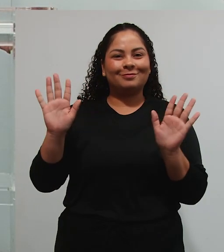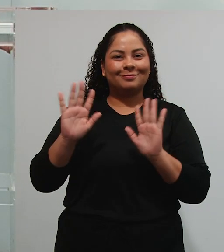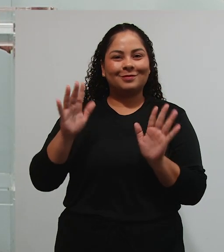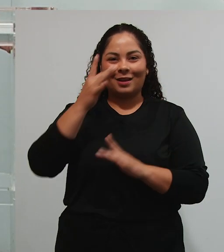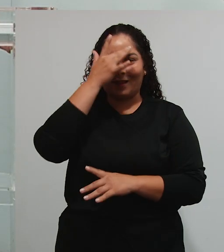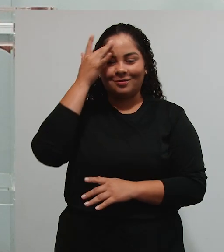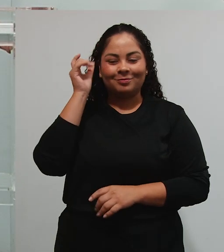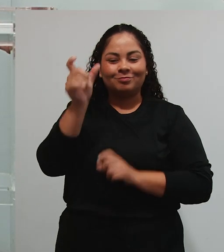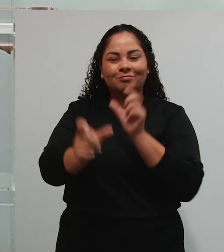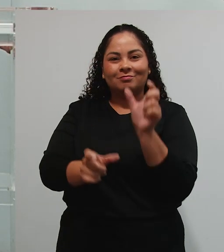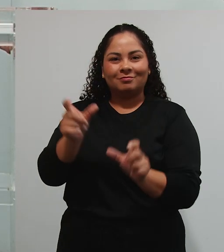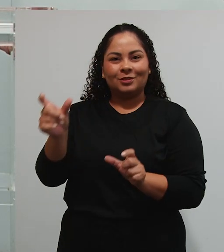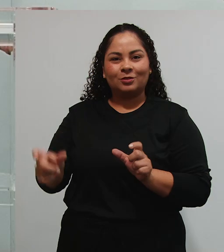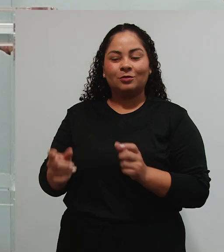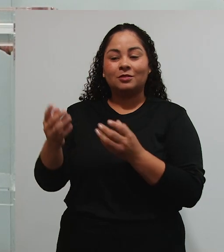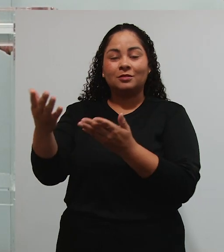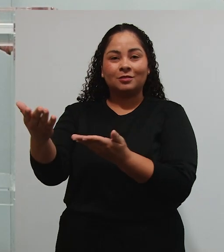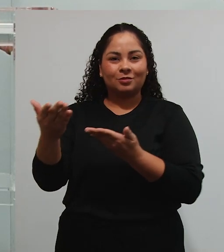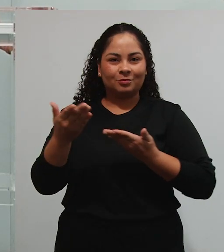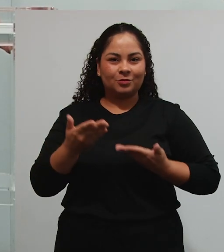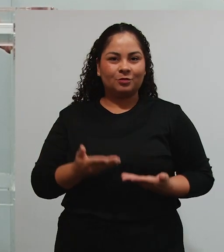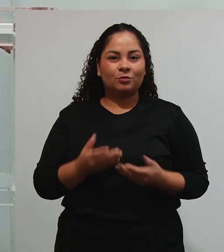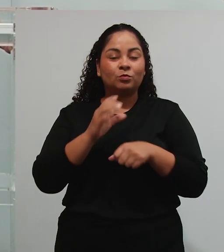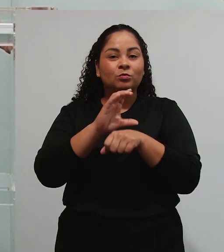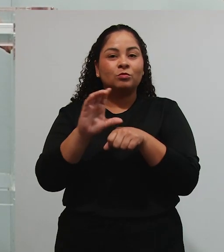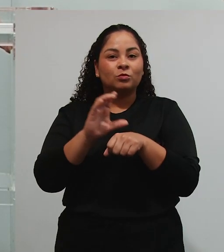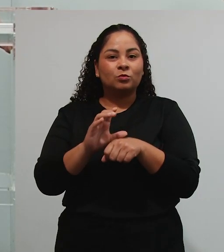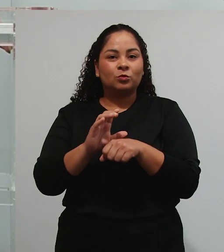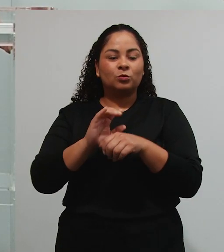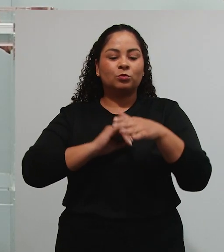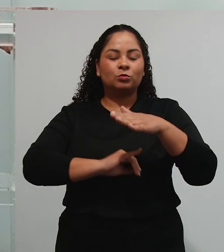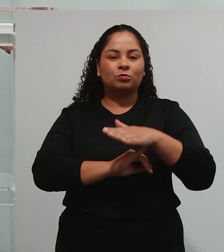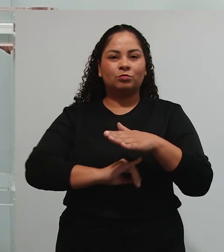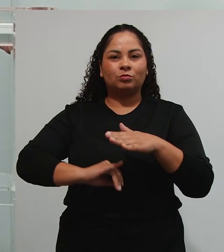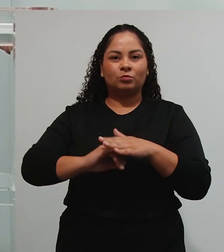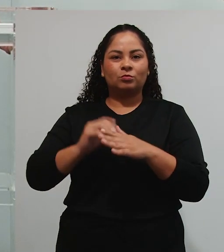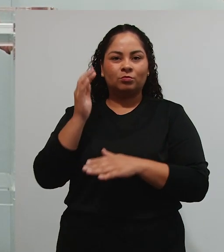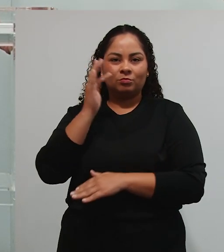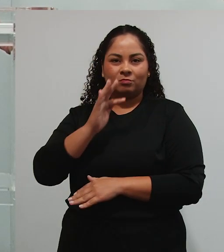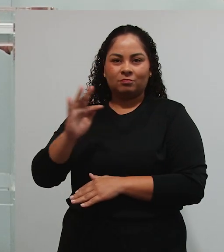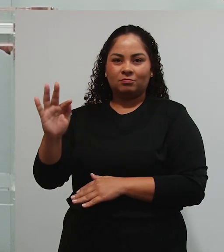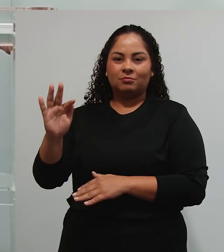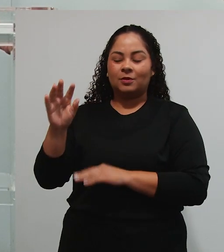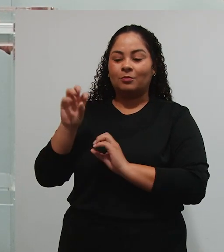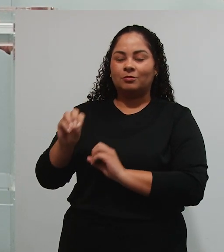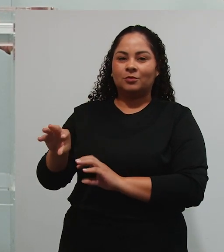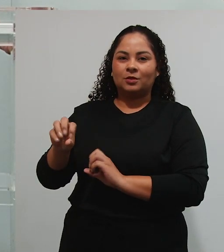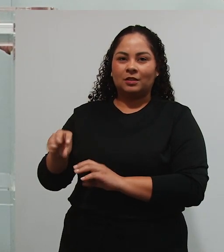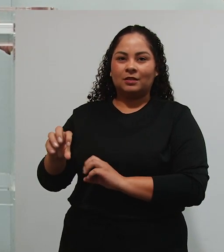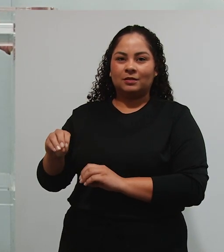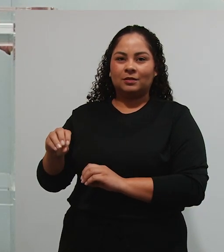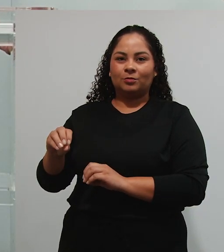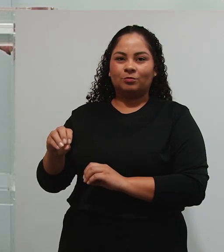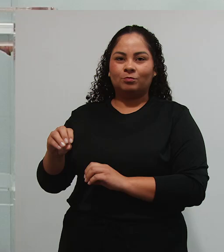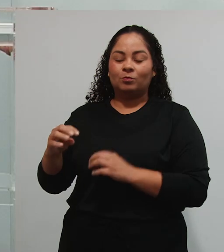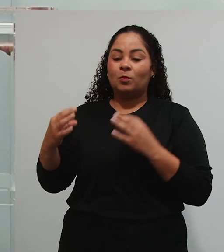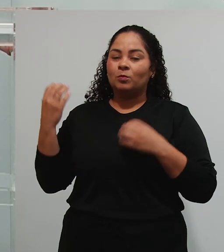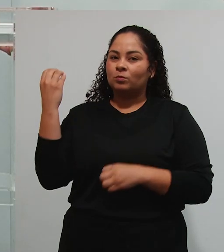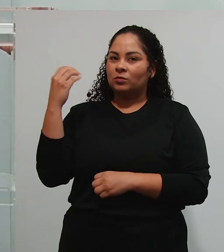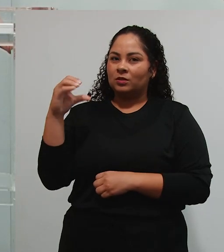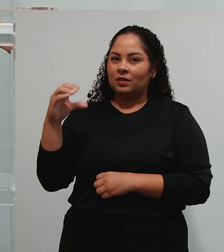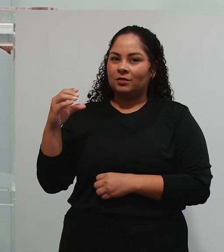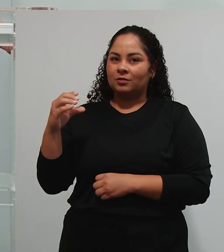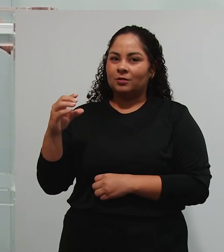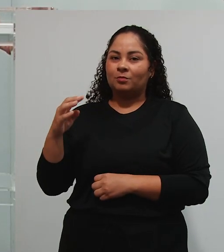Saudações, pessoas! Sejam bem-vindos aos cursos do Instituto Federal de Educação, Ciência e Tecnologia de Rondônia,